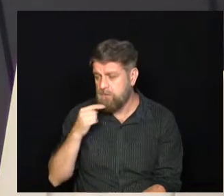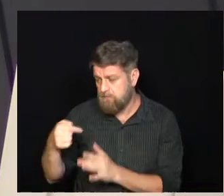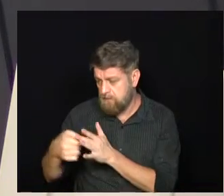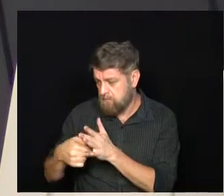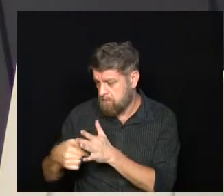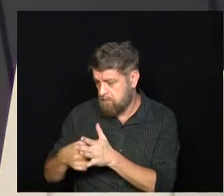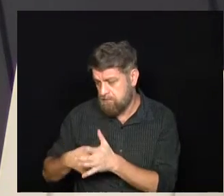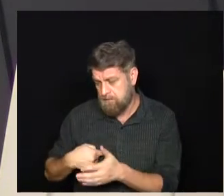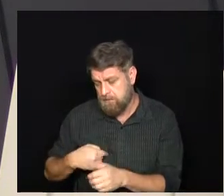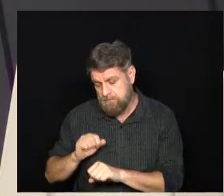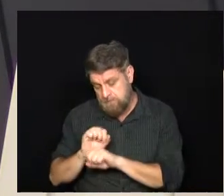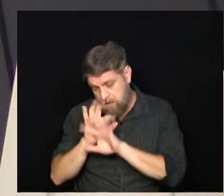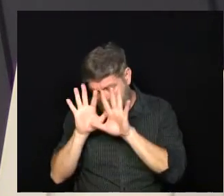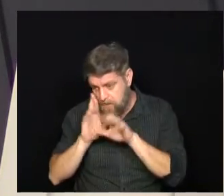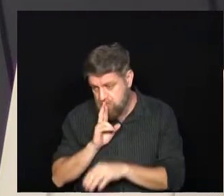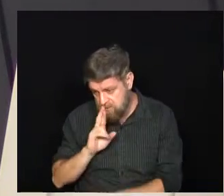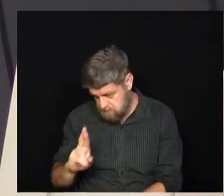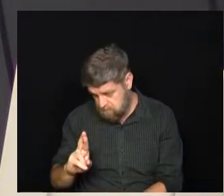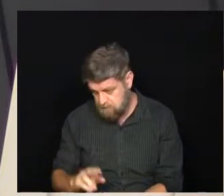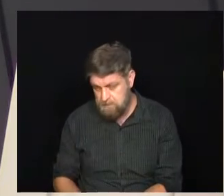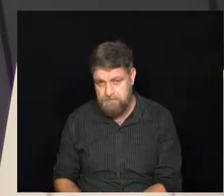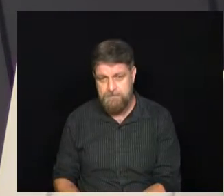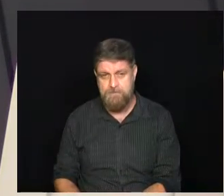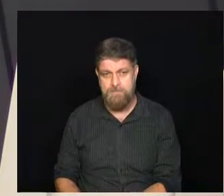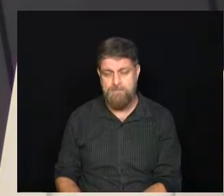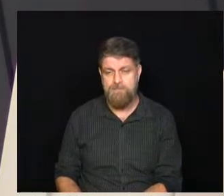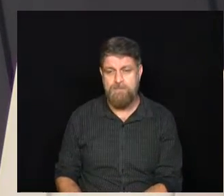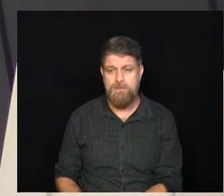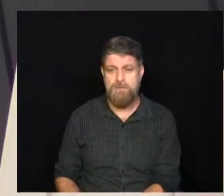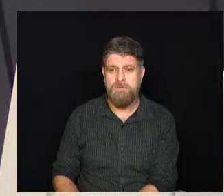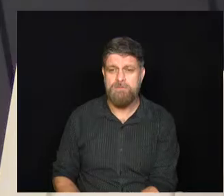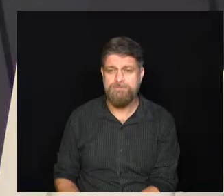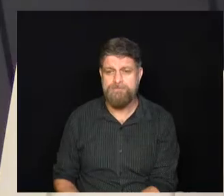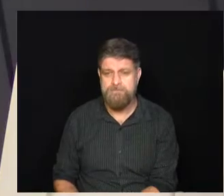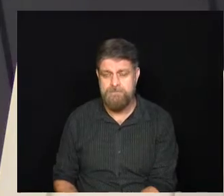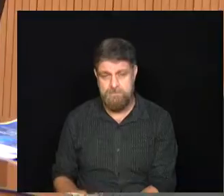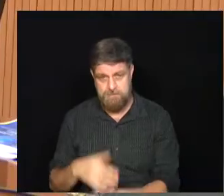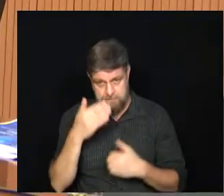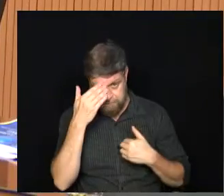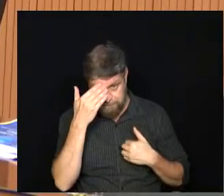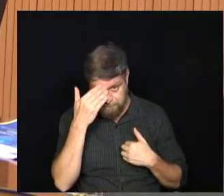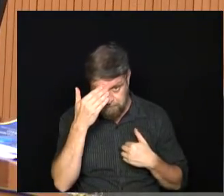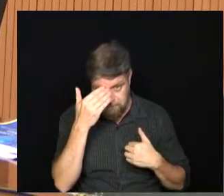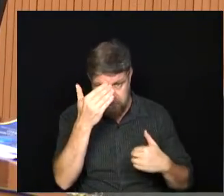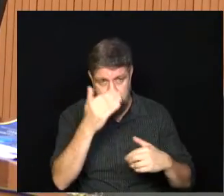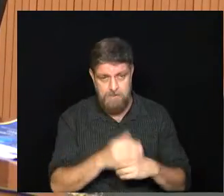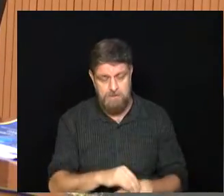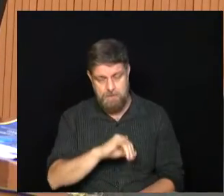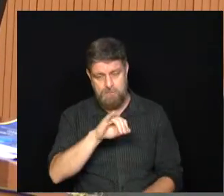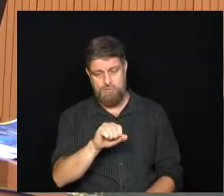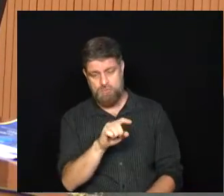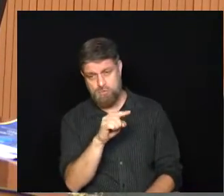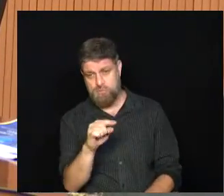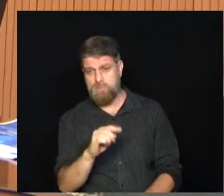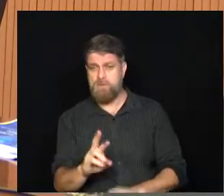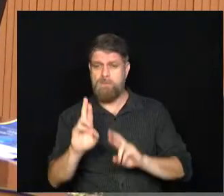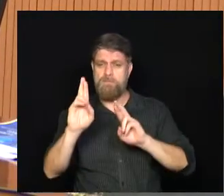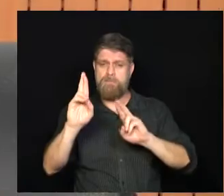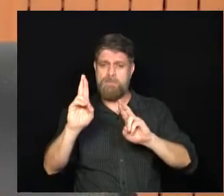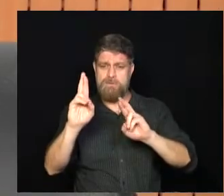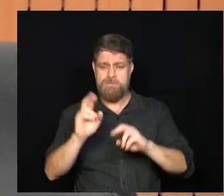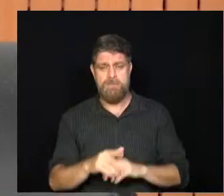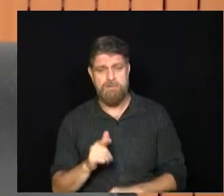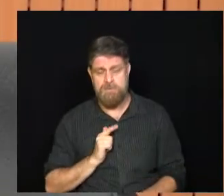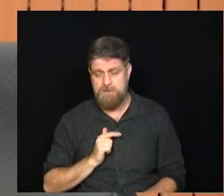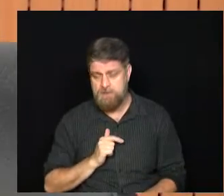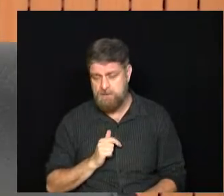Espero ter esclarecido, mas ficamos à disposição, presidente. Obrigado, diretor João Carlos. Espero que você tenha atendido a